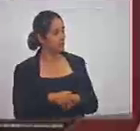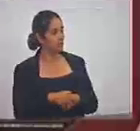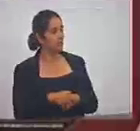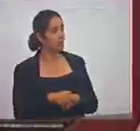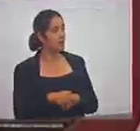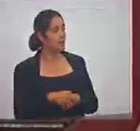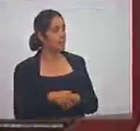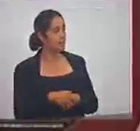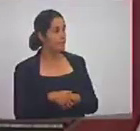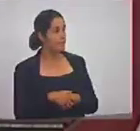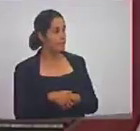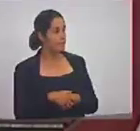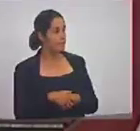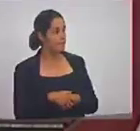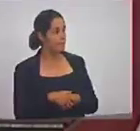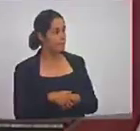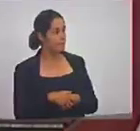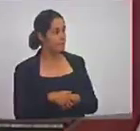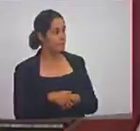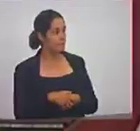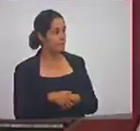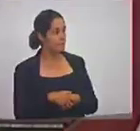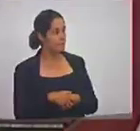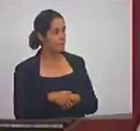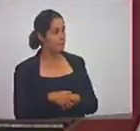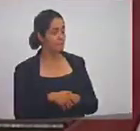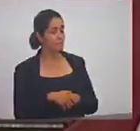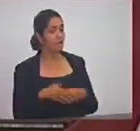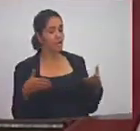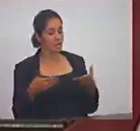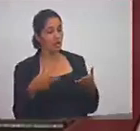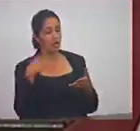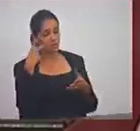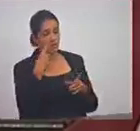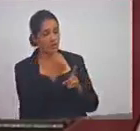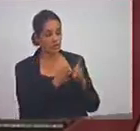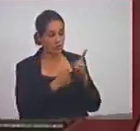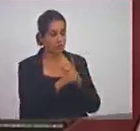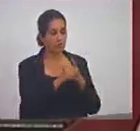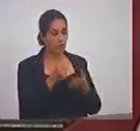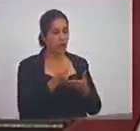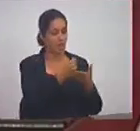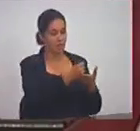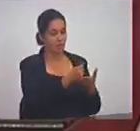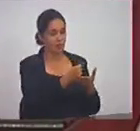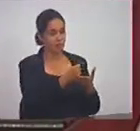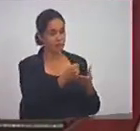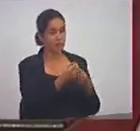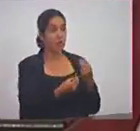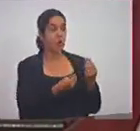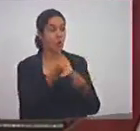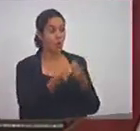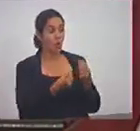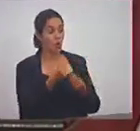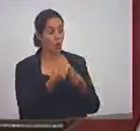pequena e tal. E agora, estranhamente, ele vai ter que entregar essas cestas básicas para a população. Eu quero ver se ele vai ter coragem de falar para a população que essa